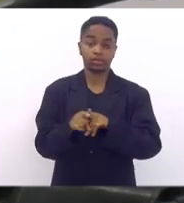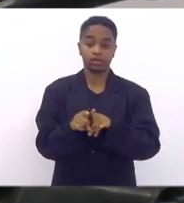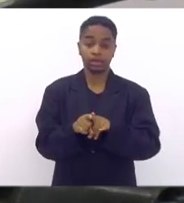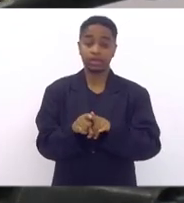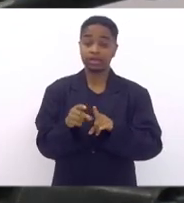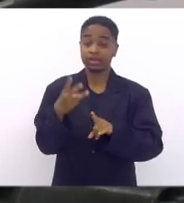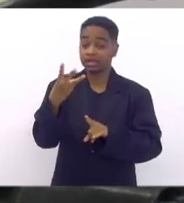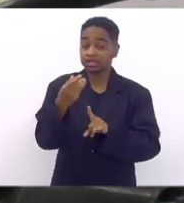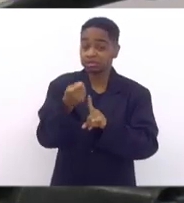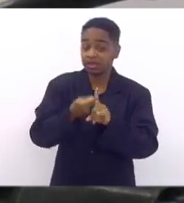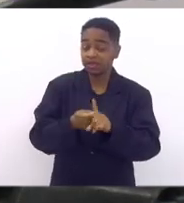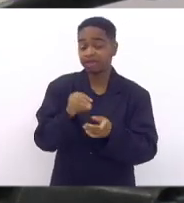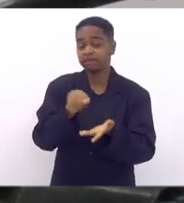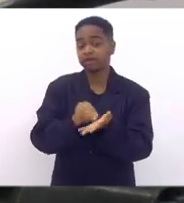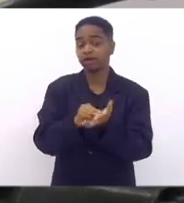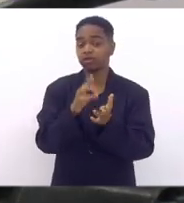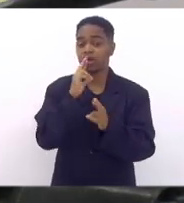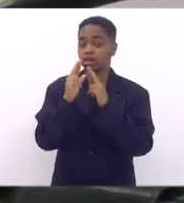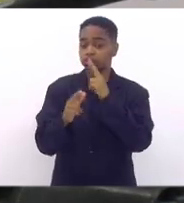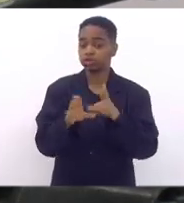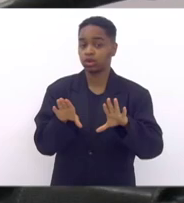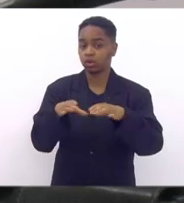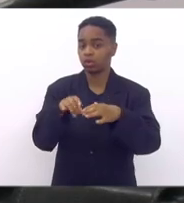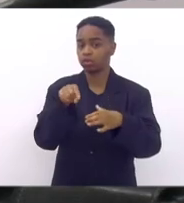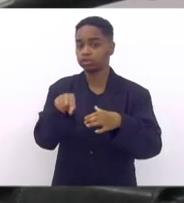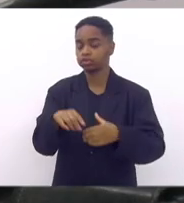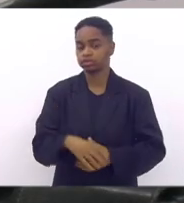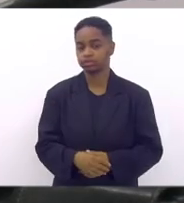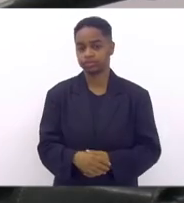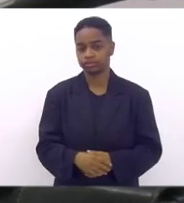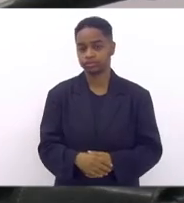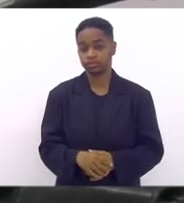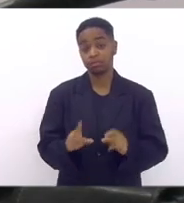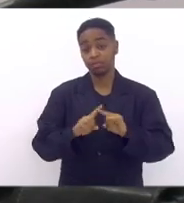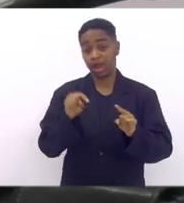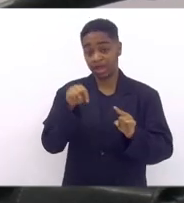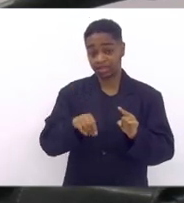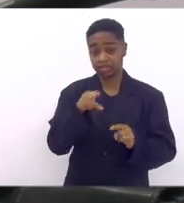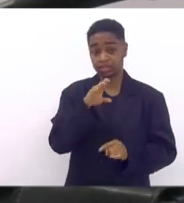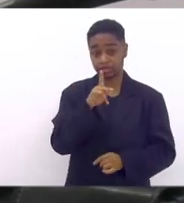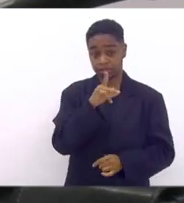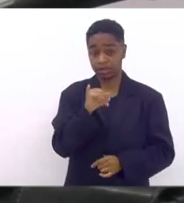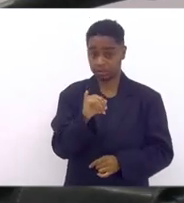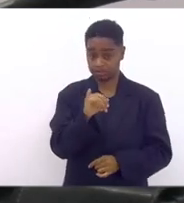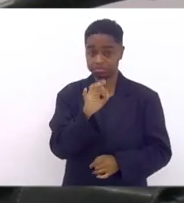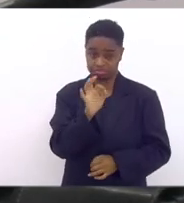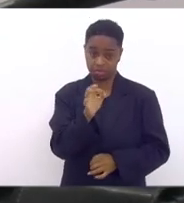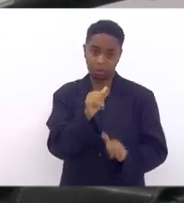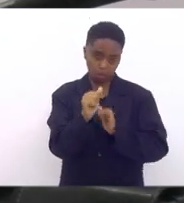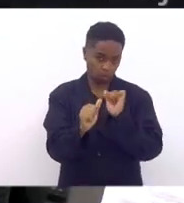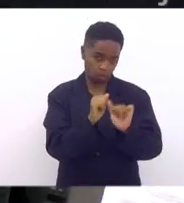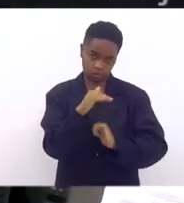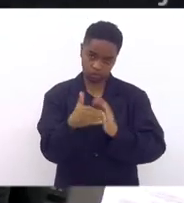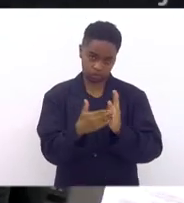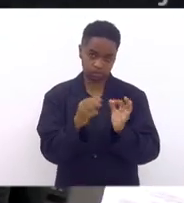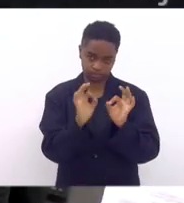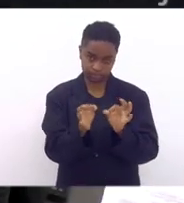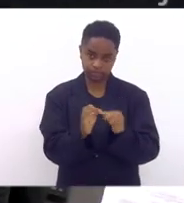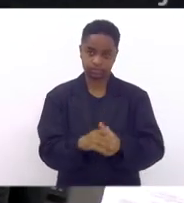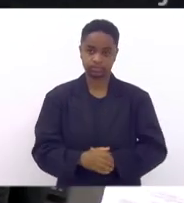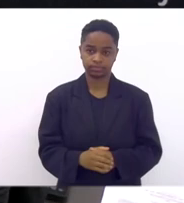iner não respondeu isso à comissão de saneamento ambiental mas como nós estamos na CPI já muda né Dr Deal Com certeza